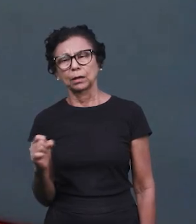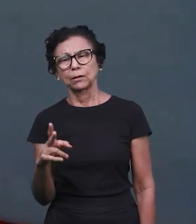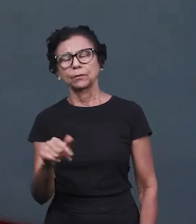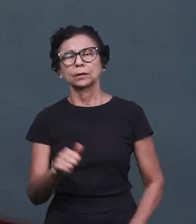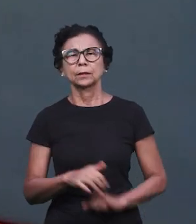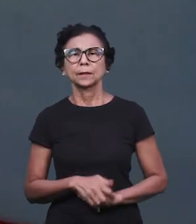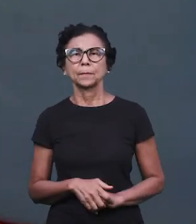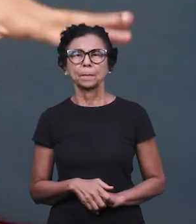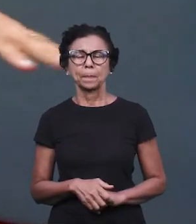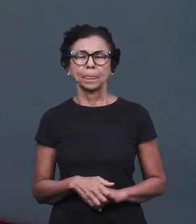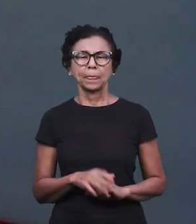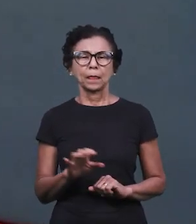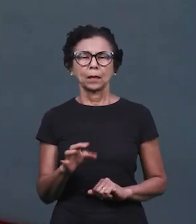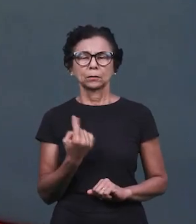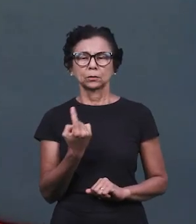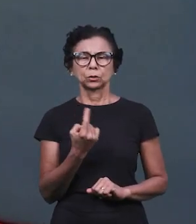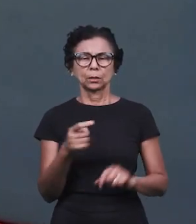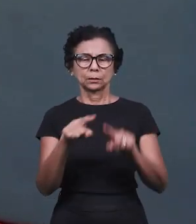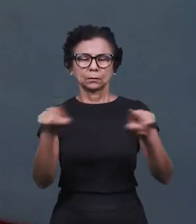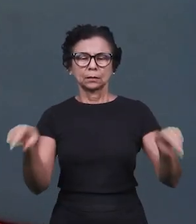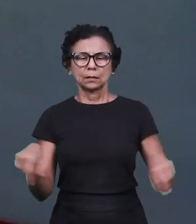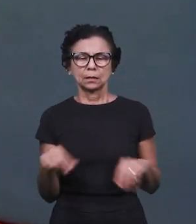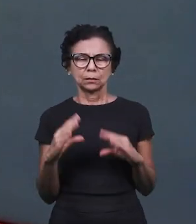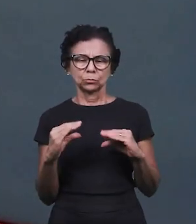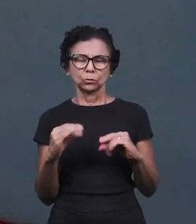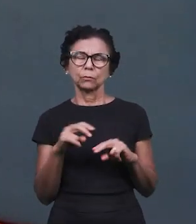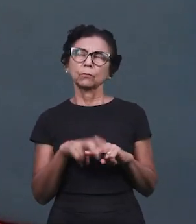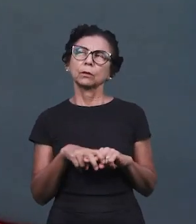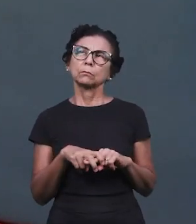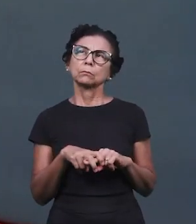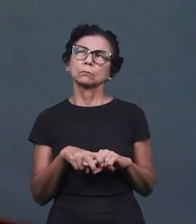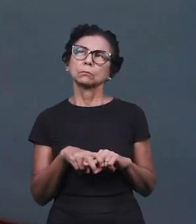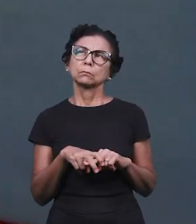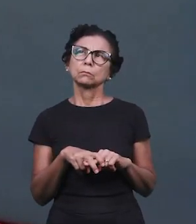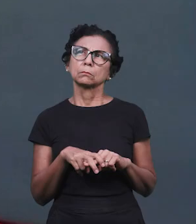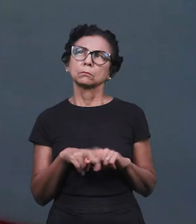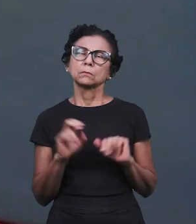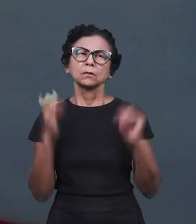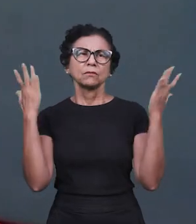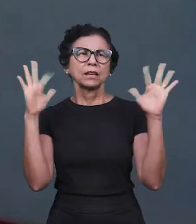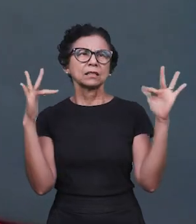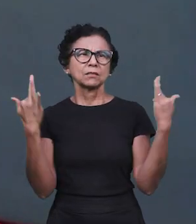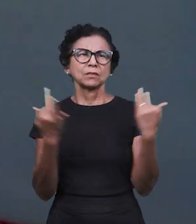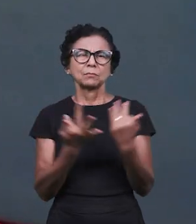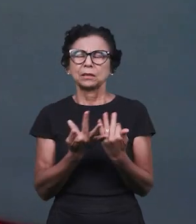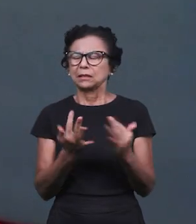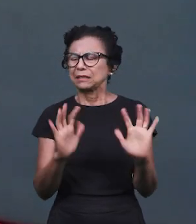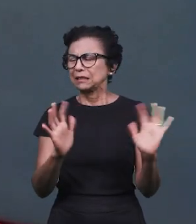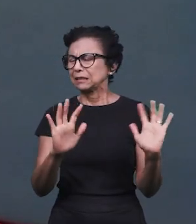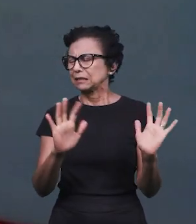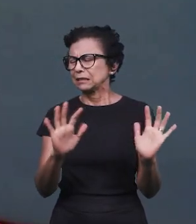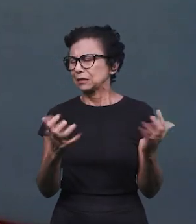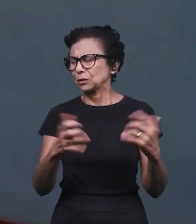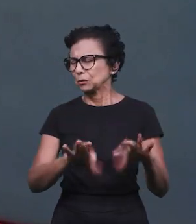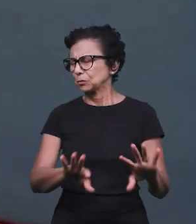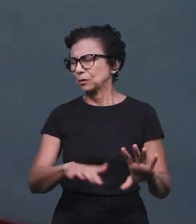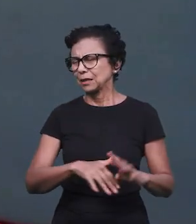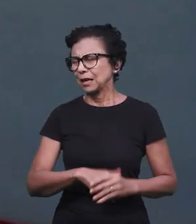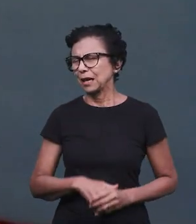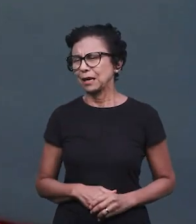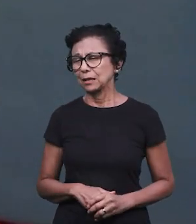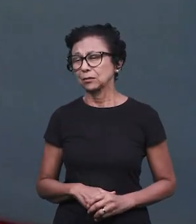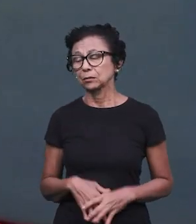sofá, não quer participar das atividades mais de família, qualquer coisa, fica introspectivo demais, né?